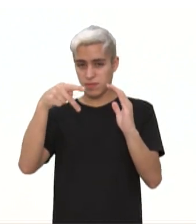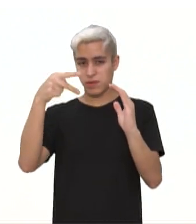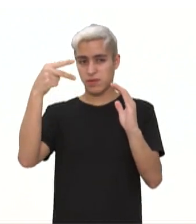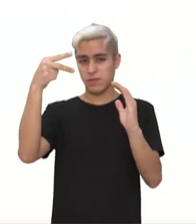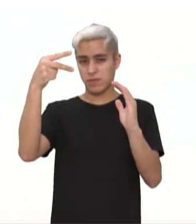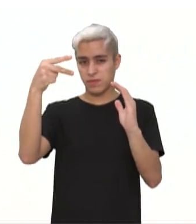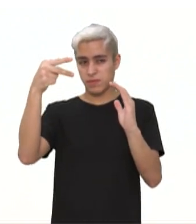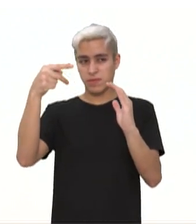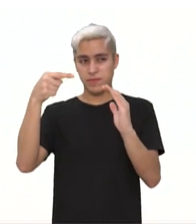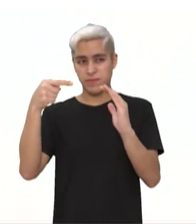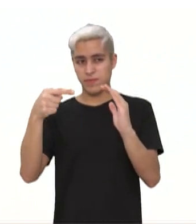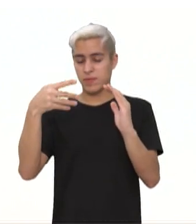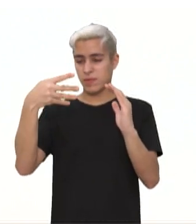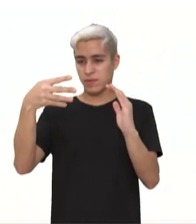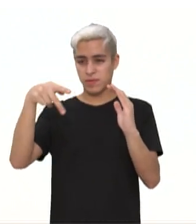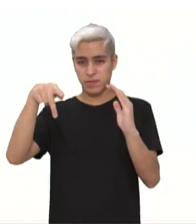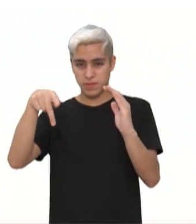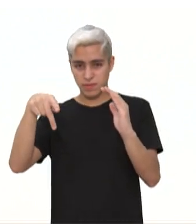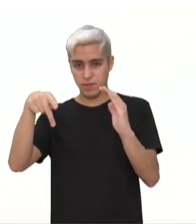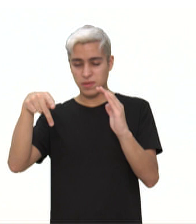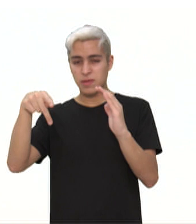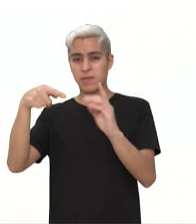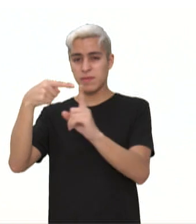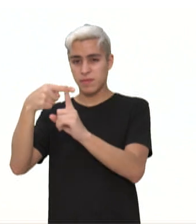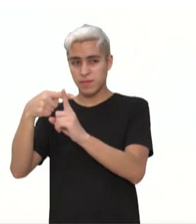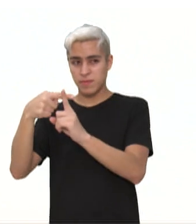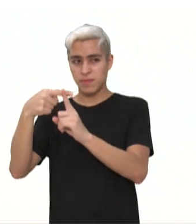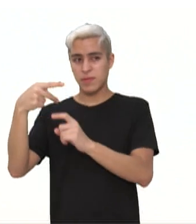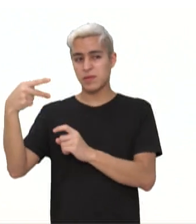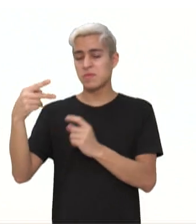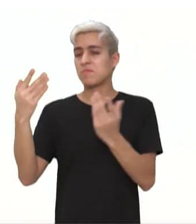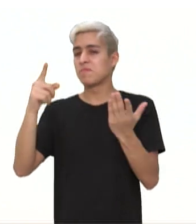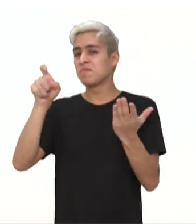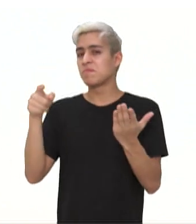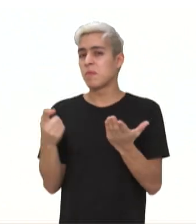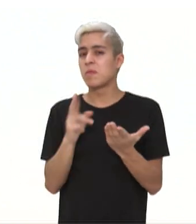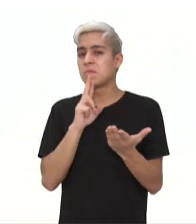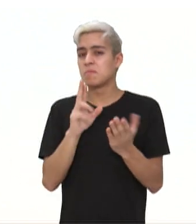quadrado menos 4p mais 2?